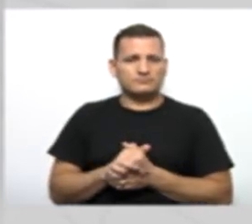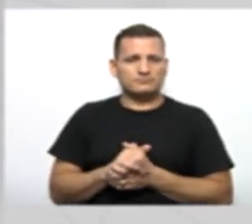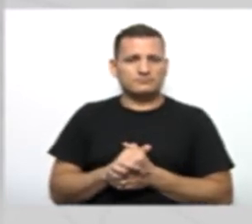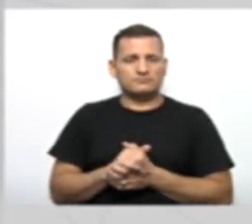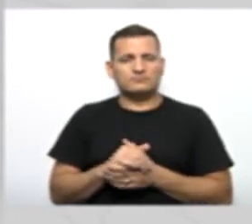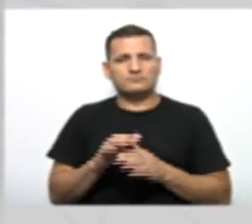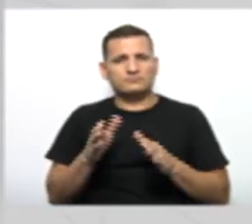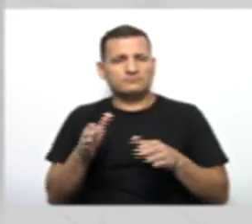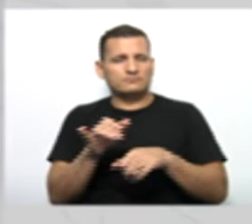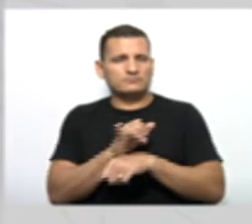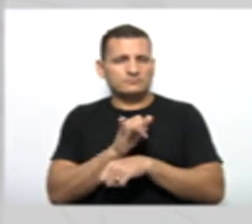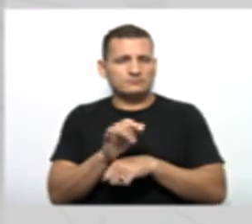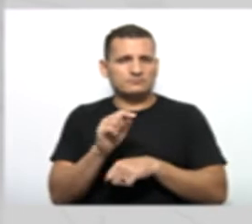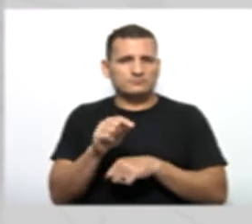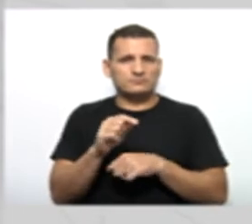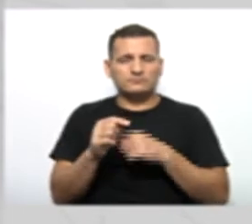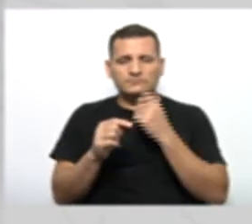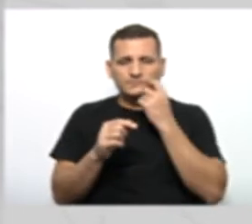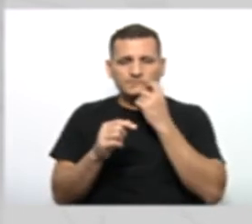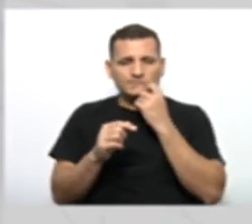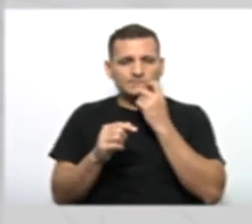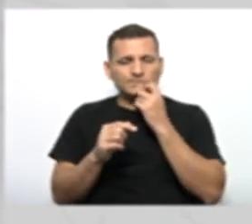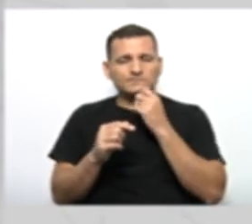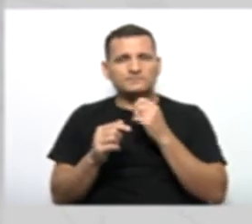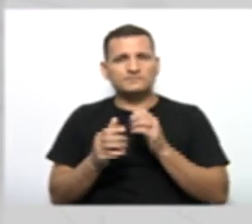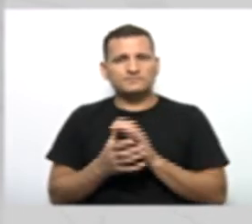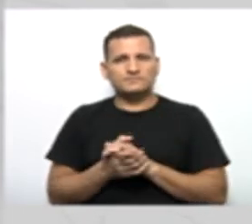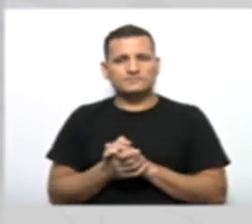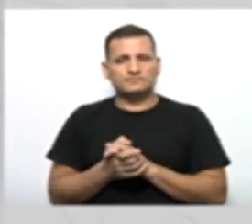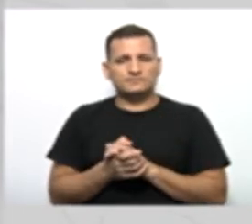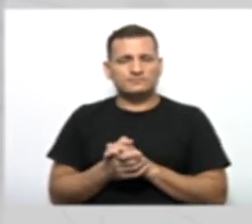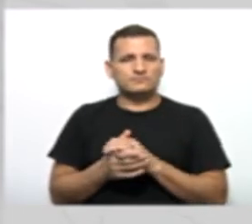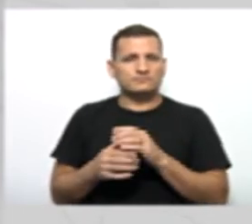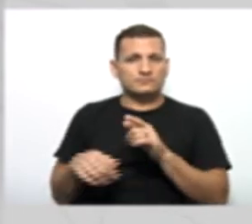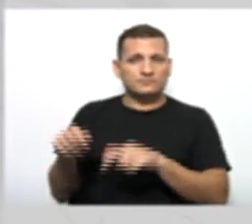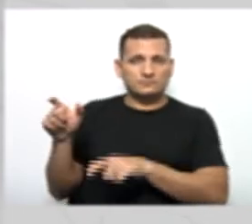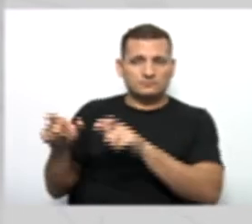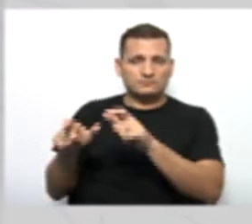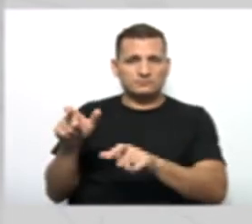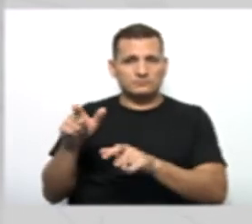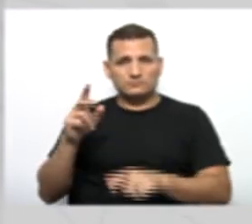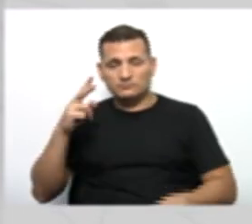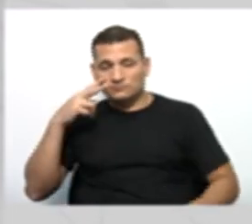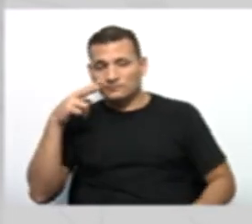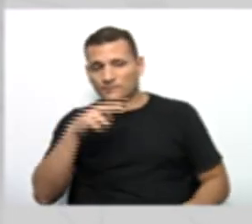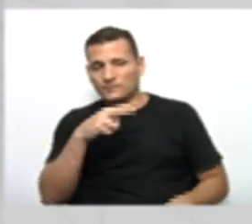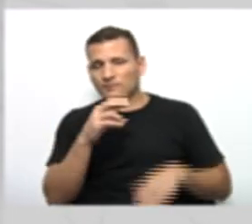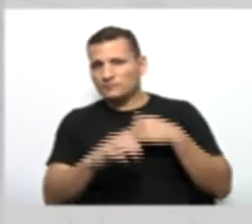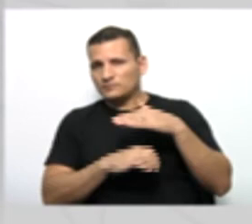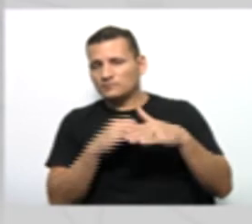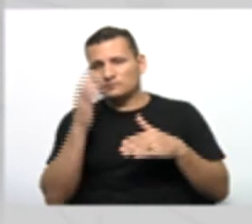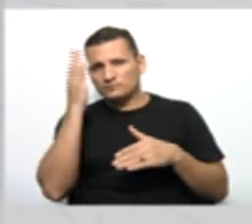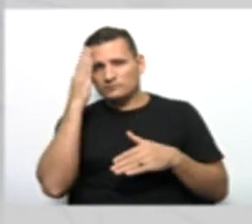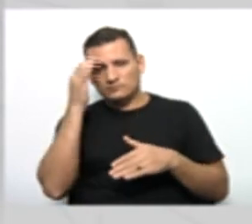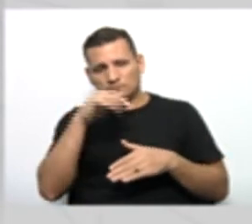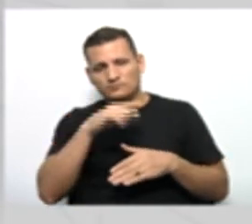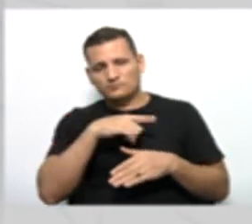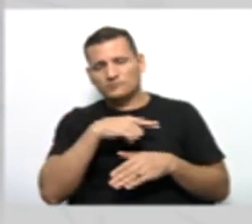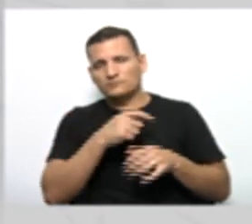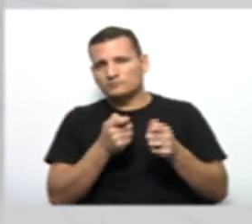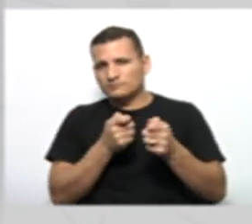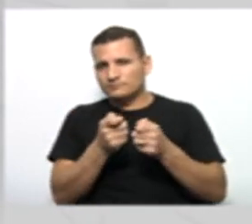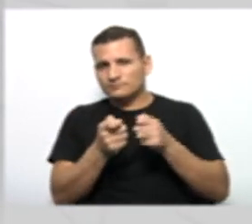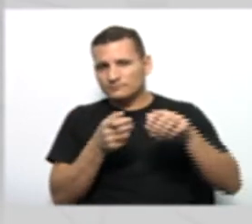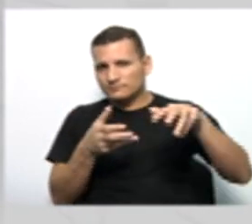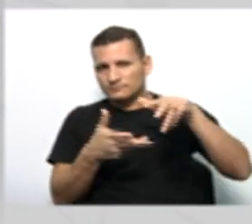abordagem que busca se posicionar de uma forma que os consumidores reconheçam que a empresa protege o meio ambiente e, por